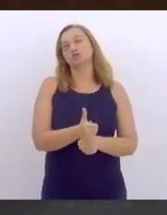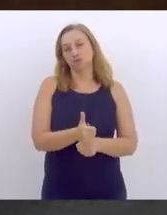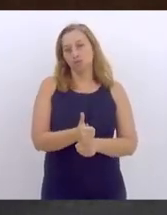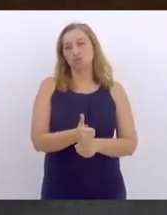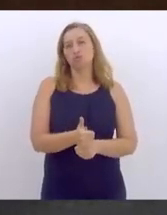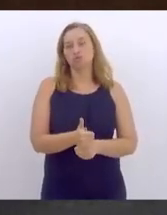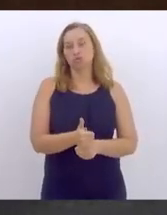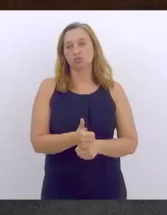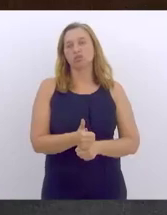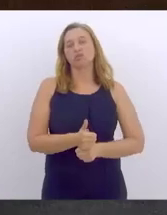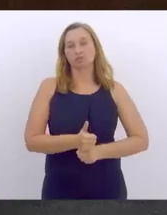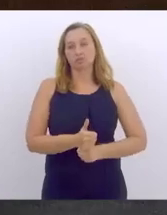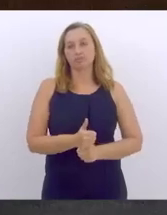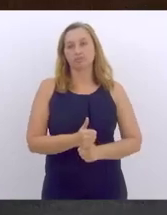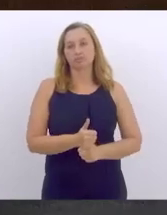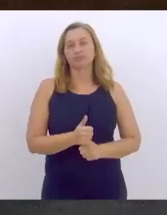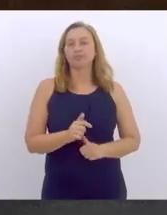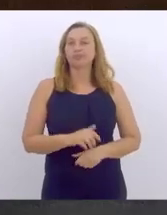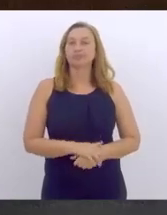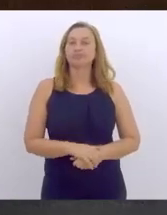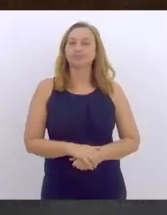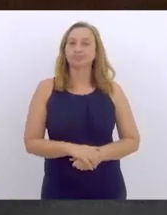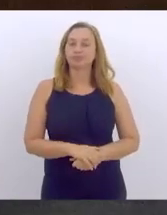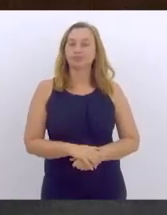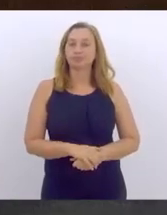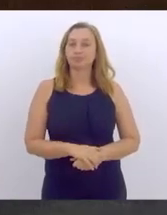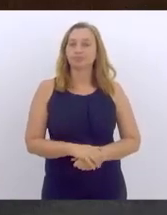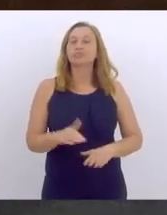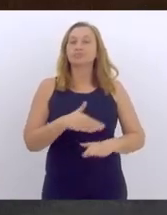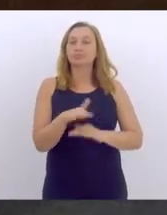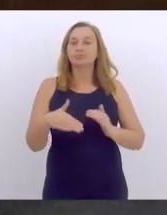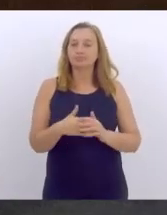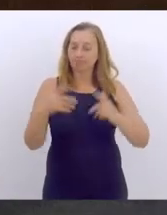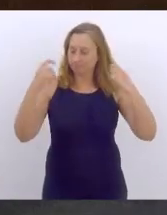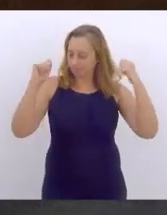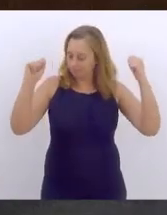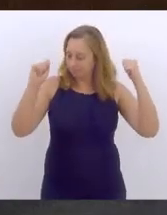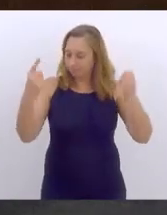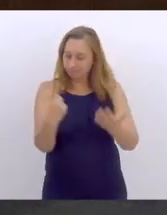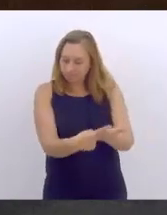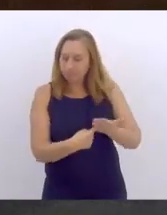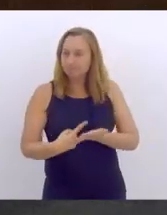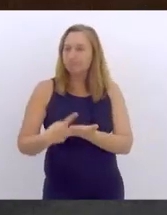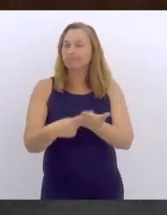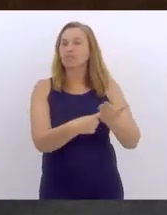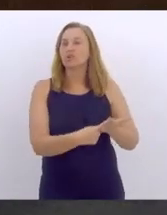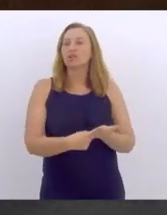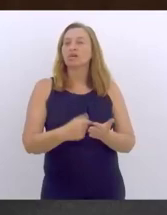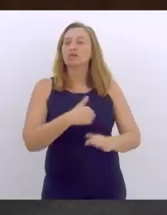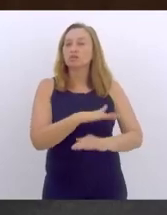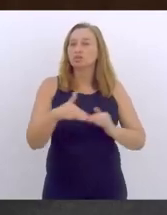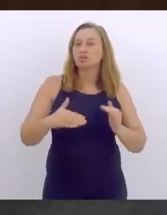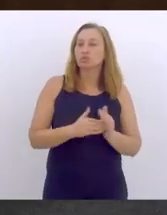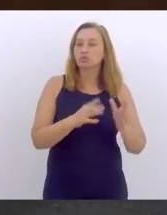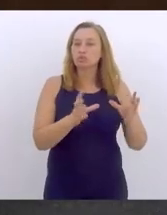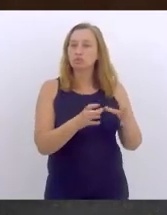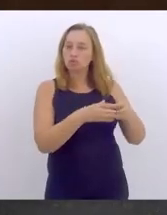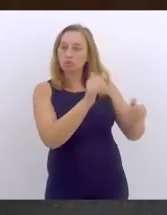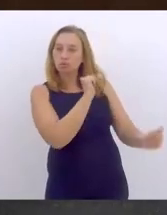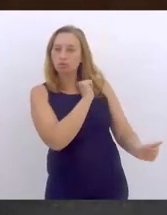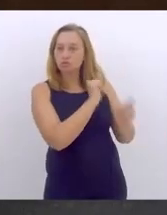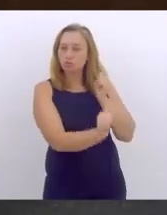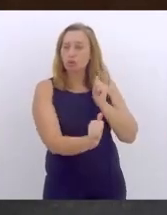possa ser autorizado e todas as torcidas organizadas de todos os clubes de